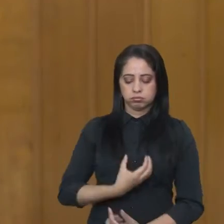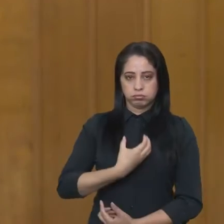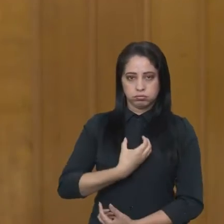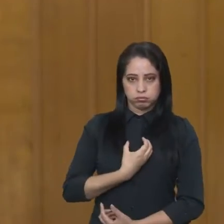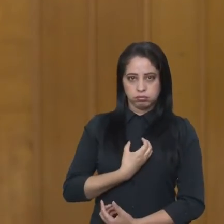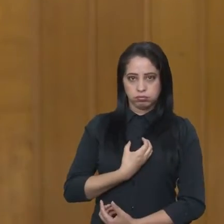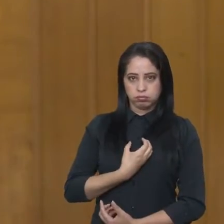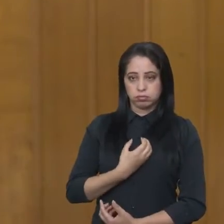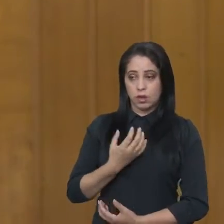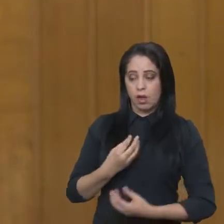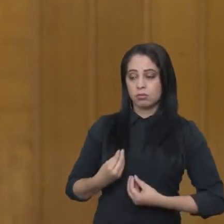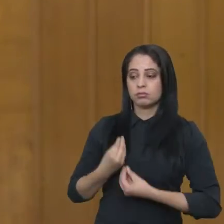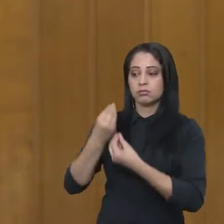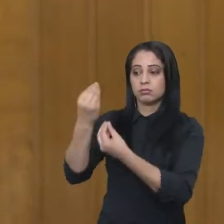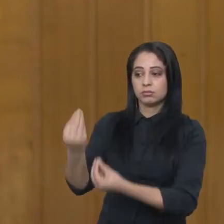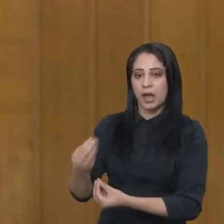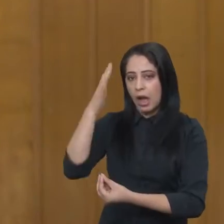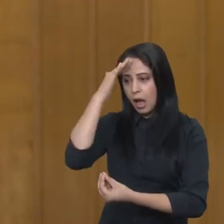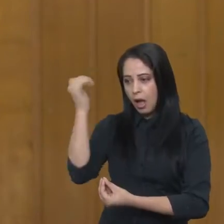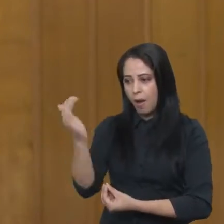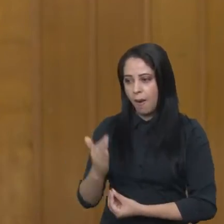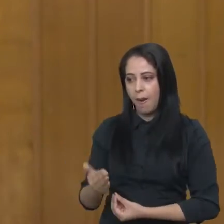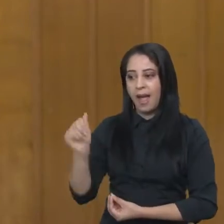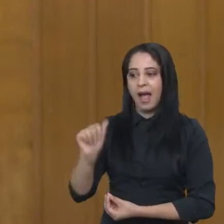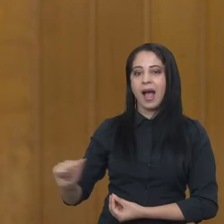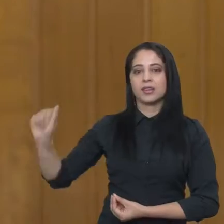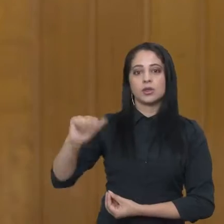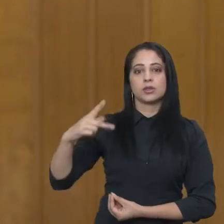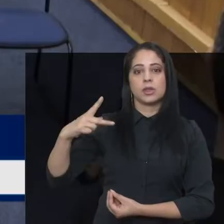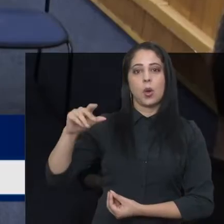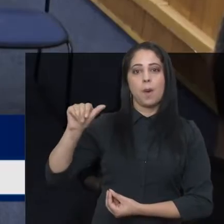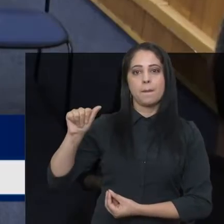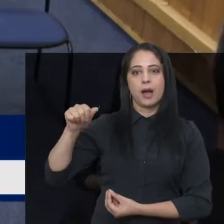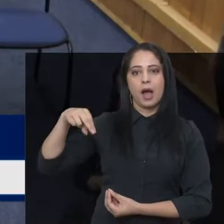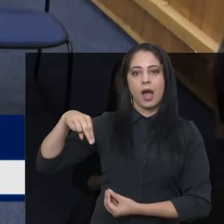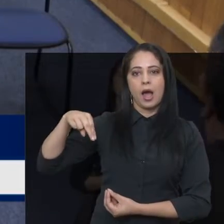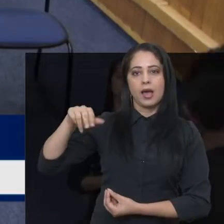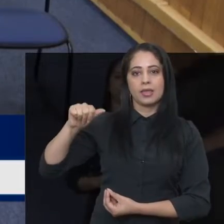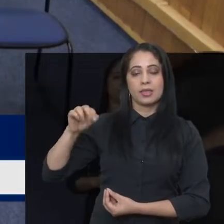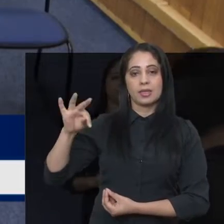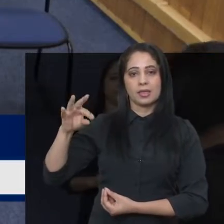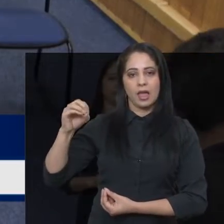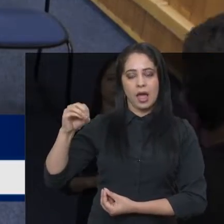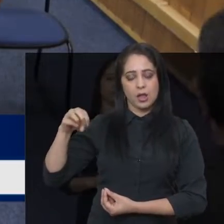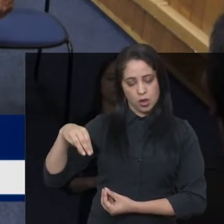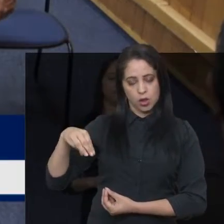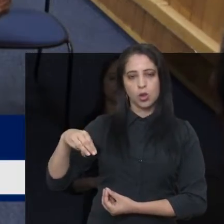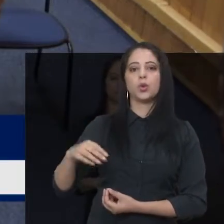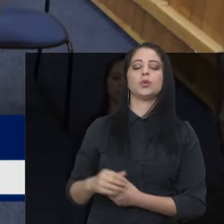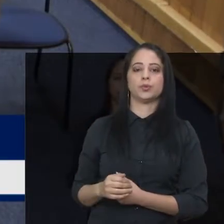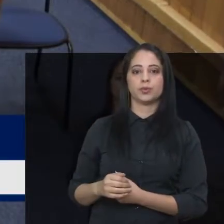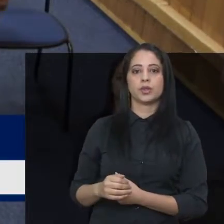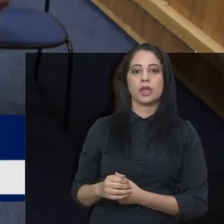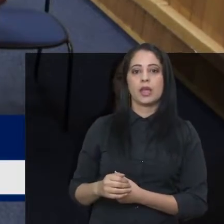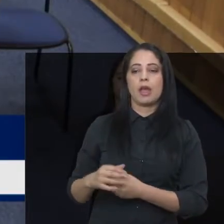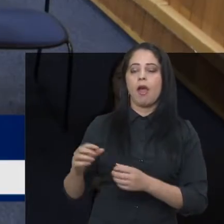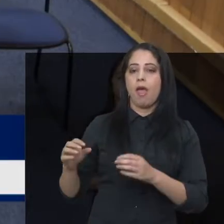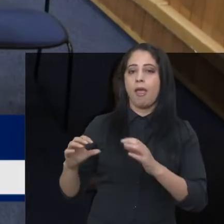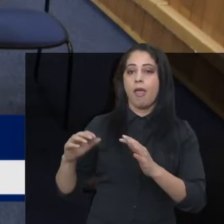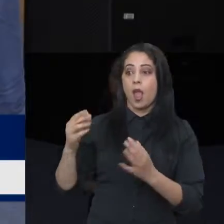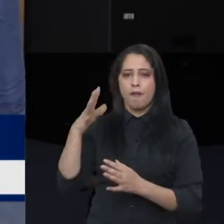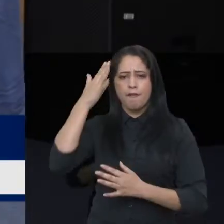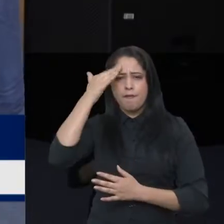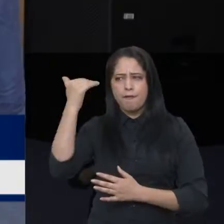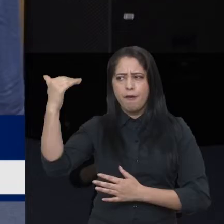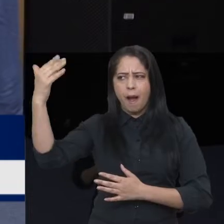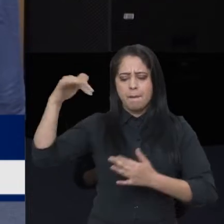medalha Mérito Legislativo à Associação Panatum Clube, uma entidade não governamental de âmbito